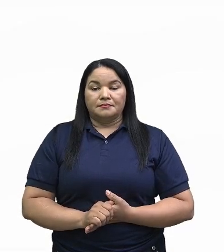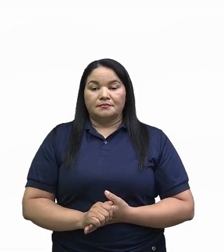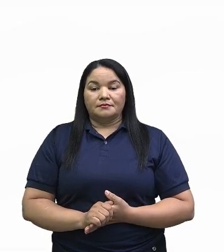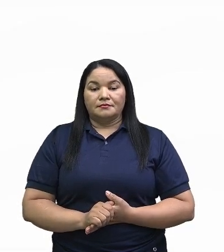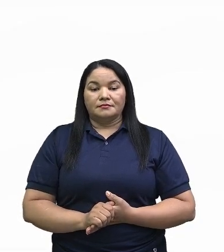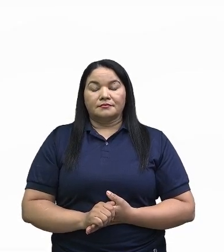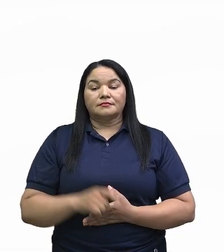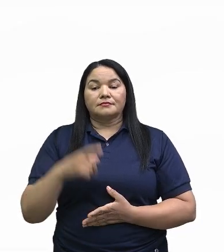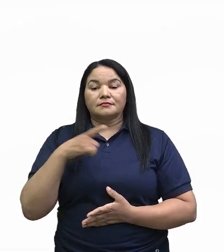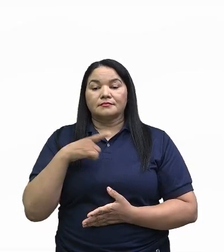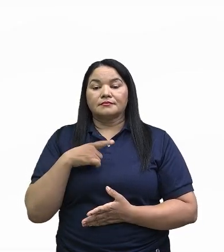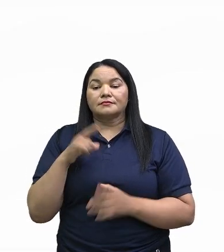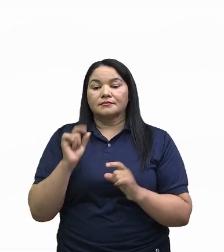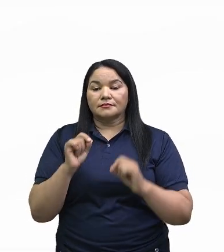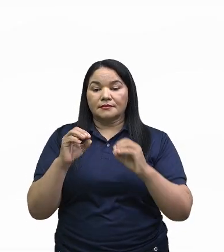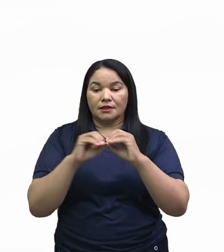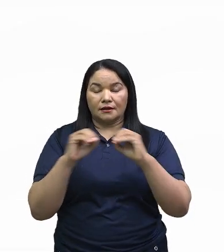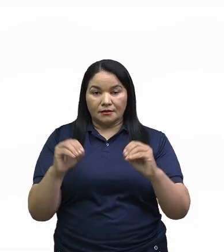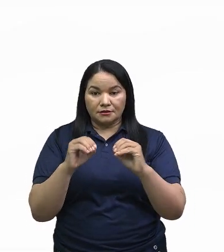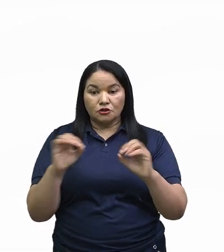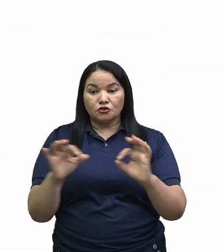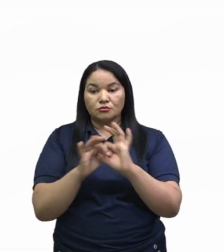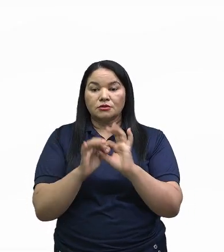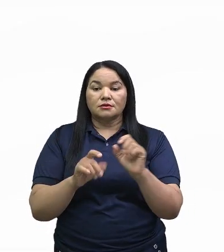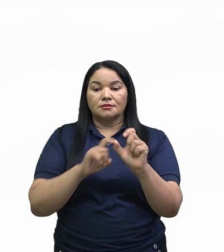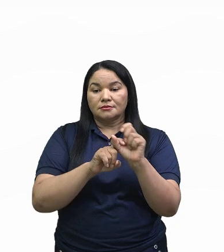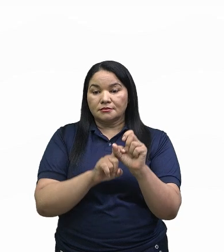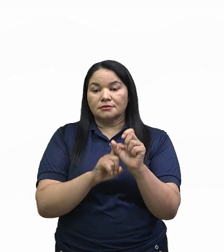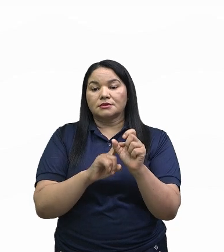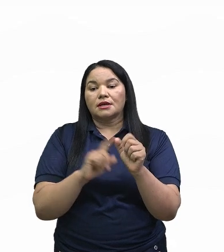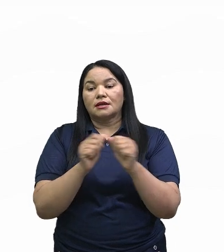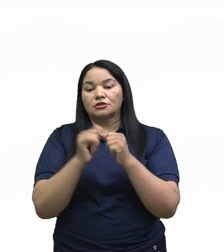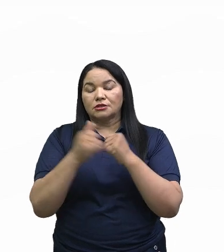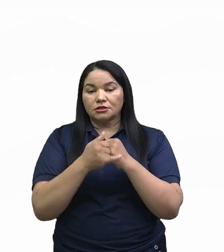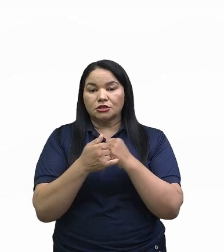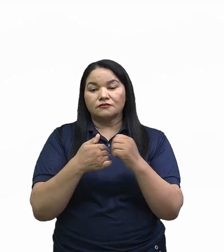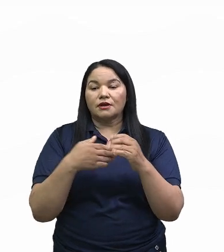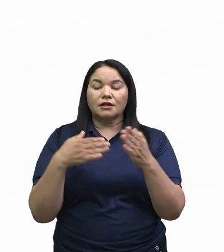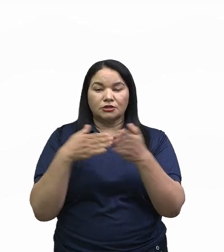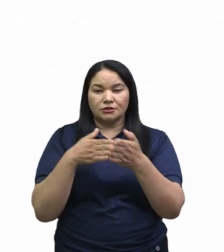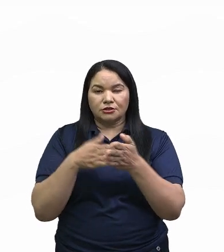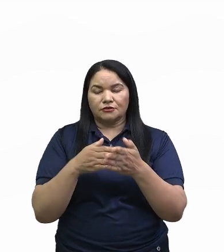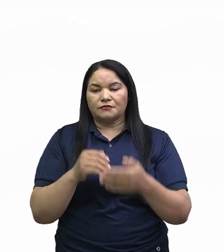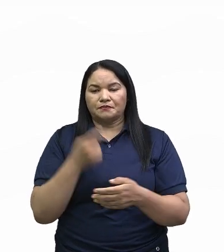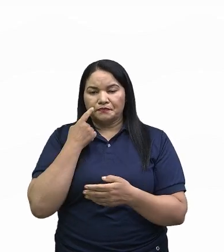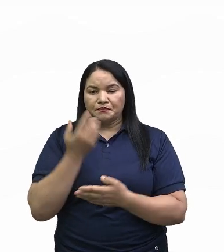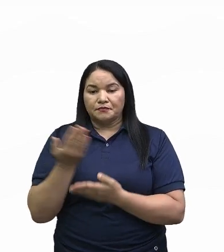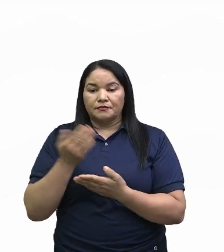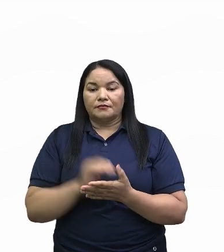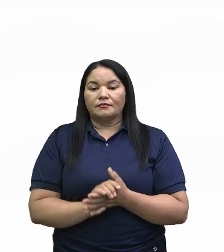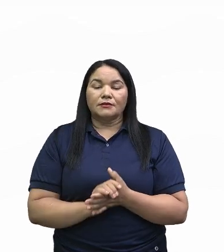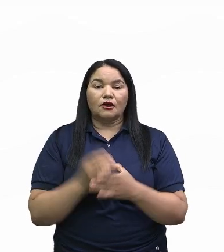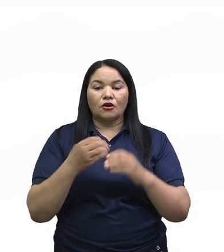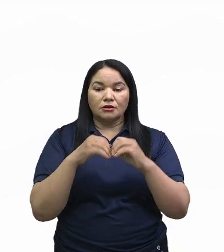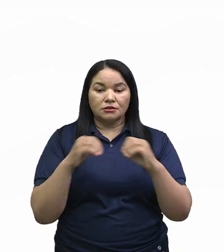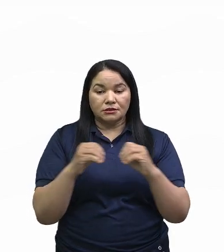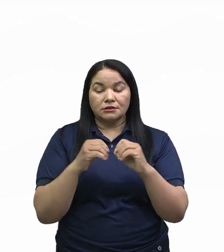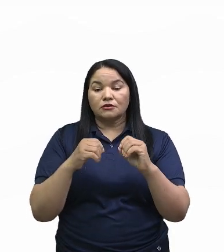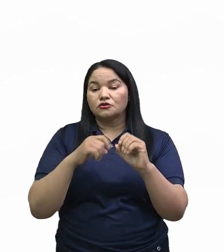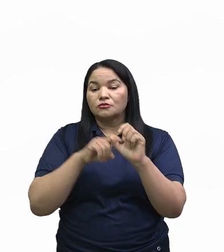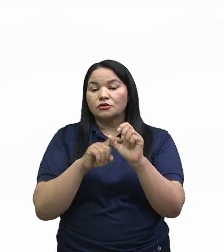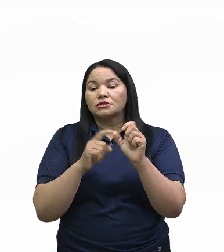Então, nós temos aí a oração subordinada adjetiva restritiva. Olha o que diz sobre ela. As orações subordinadas